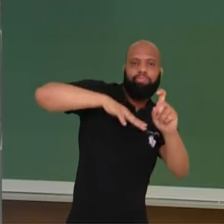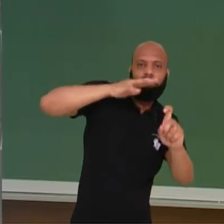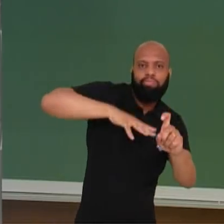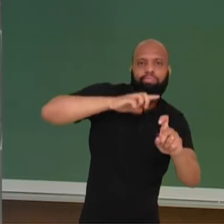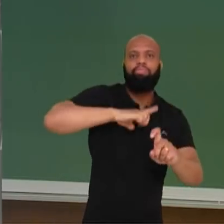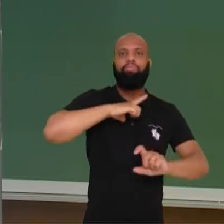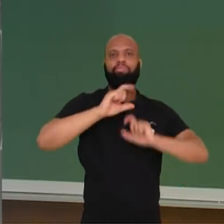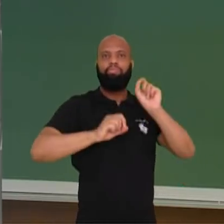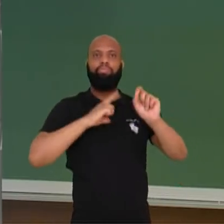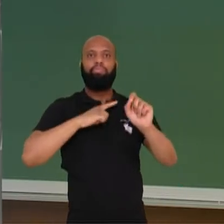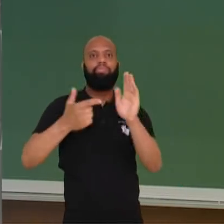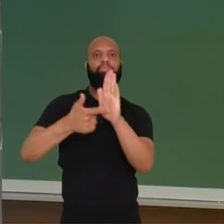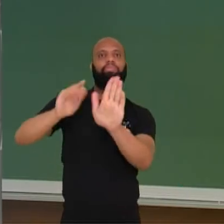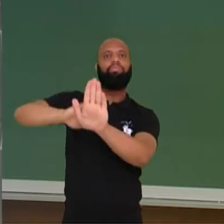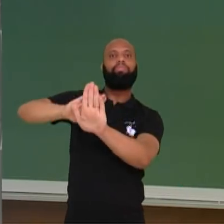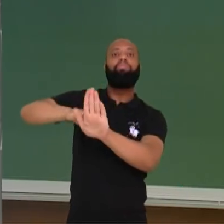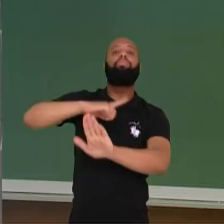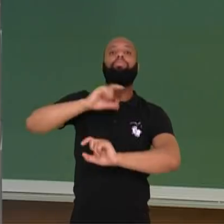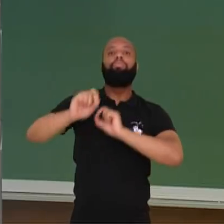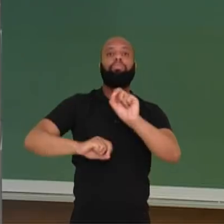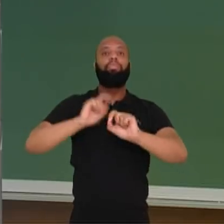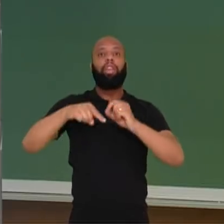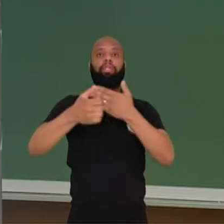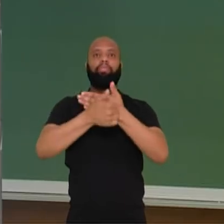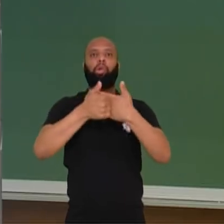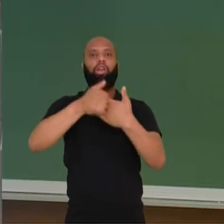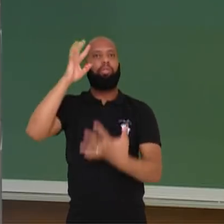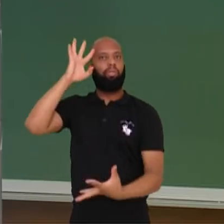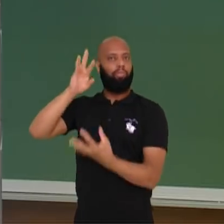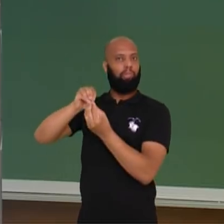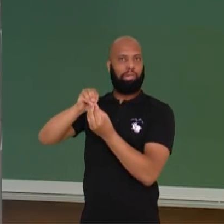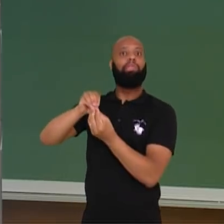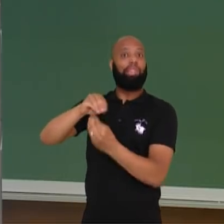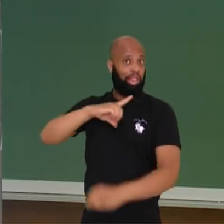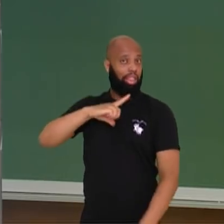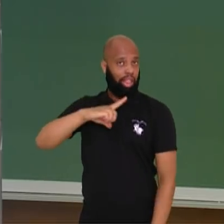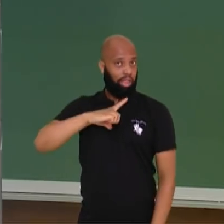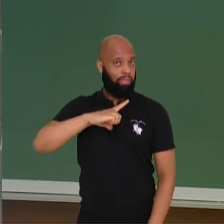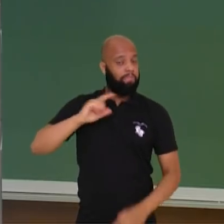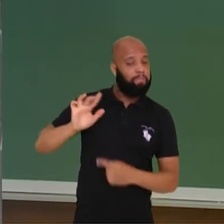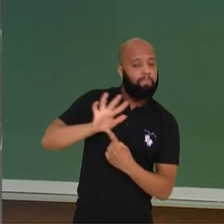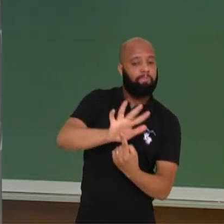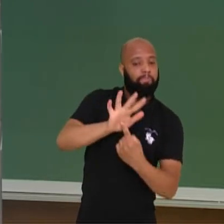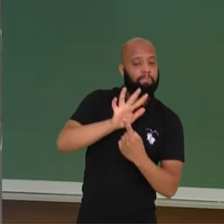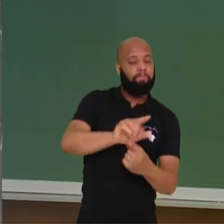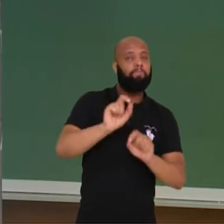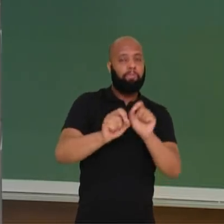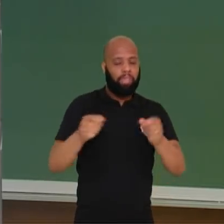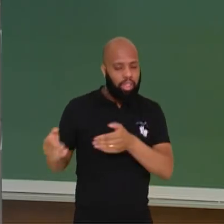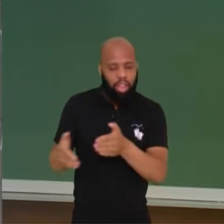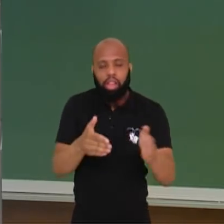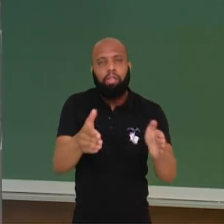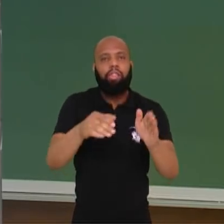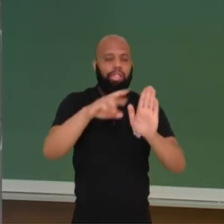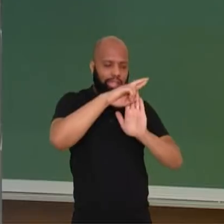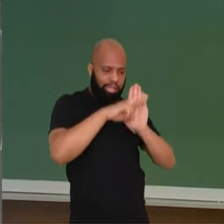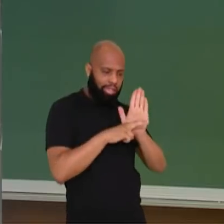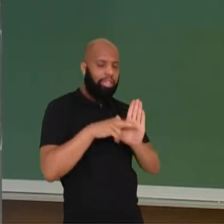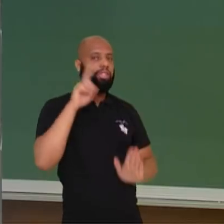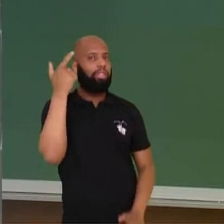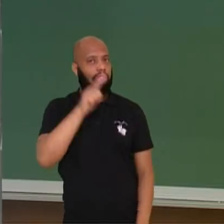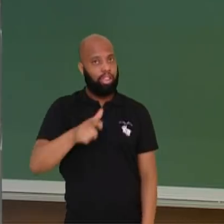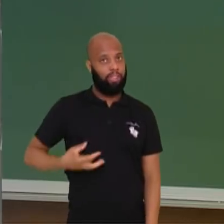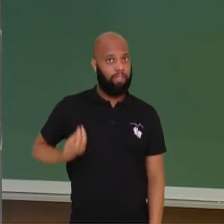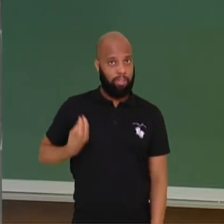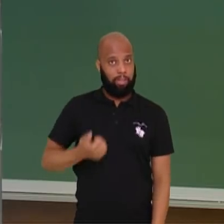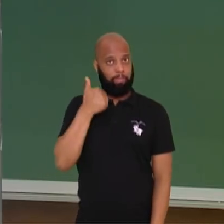têm um fundo moral, portanto, um fundo que nos dá uma certa diretriz, uma norma para vivermos